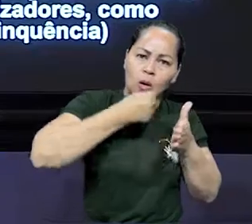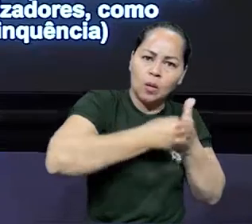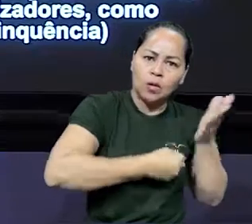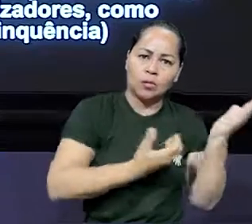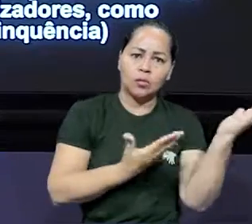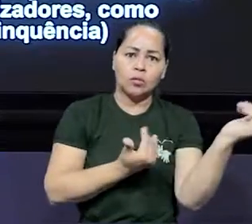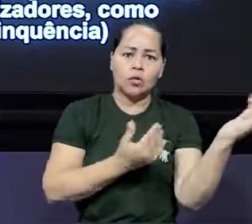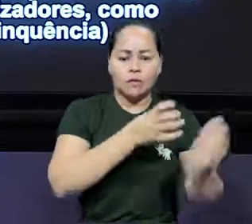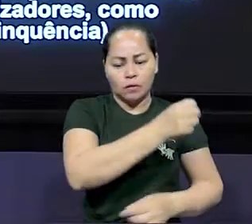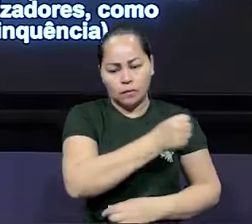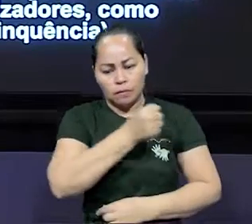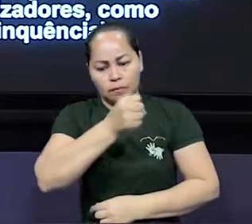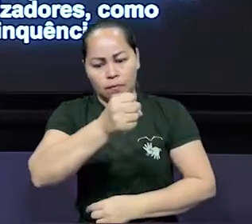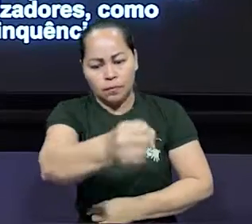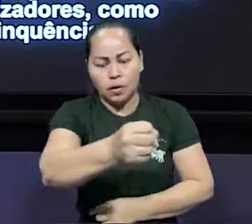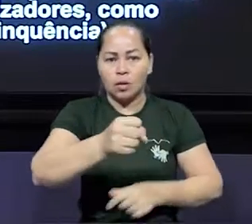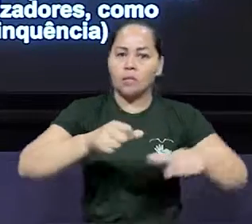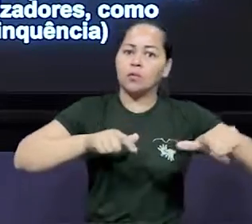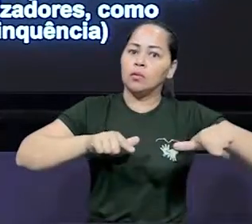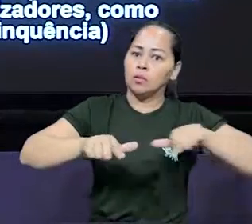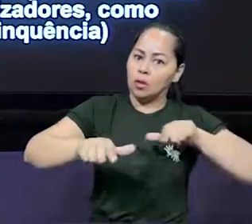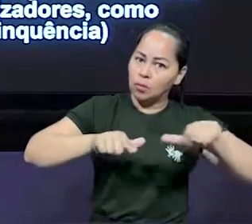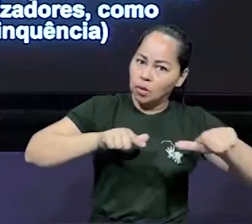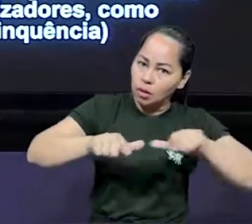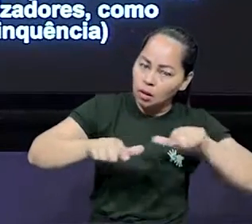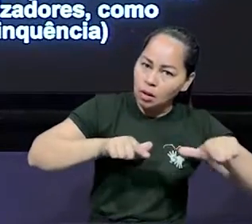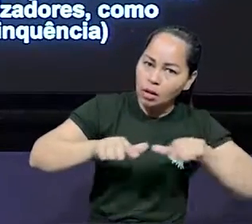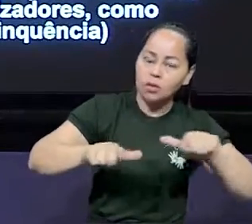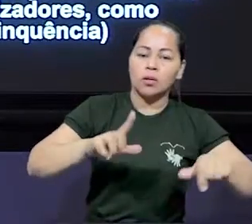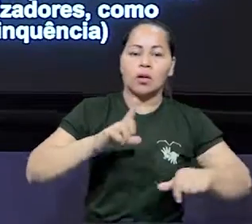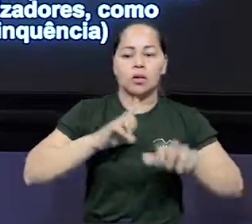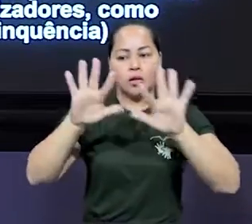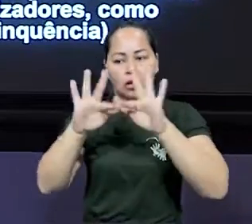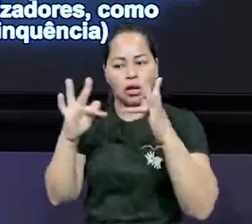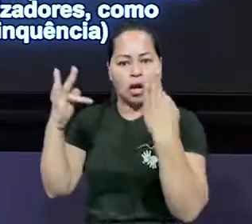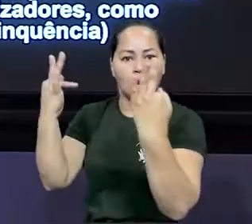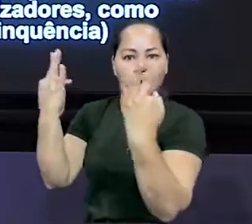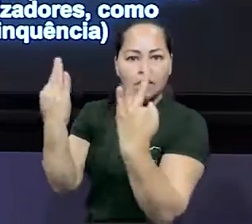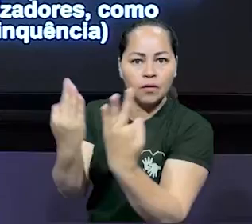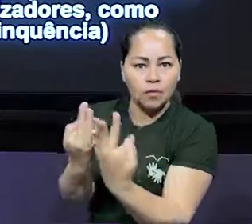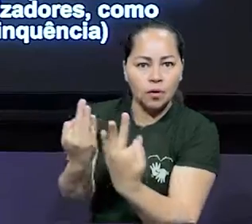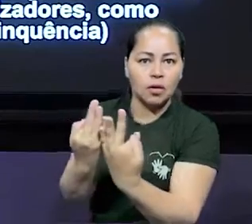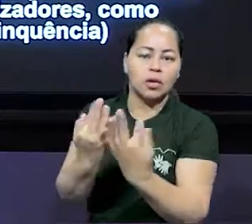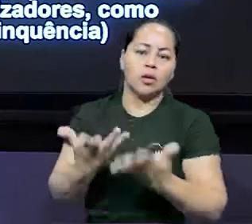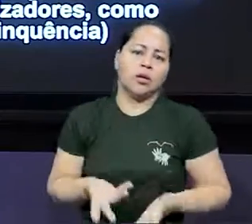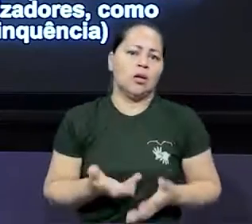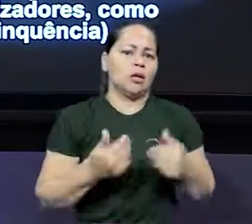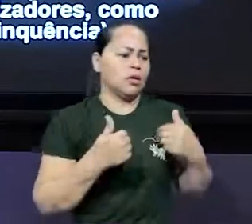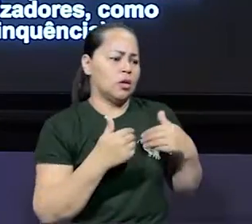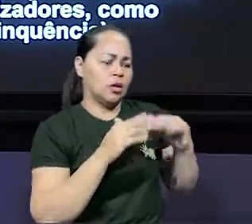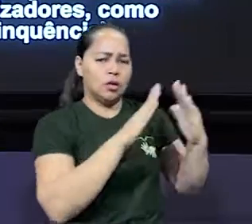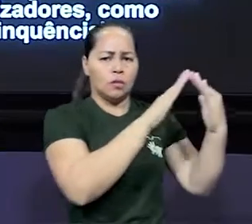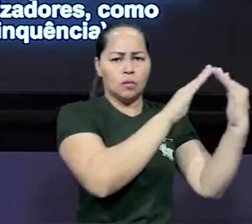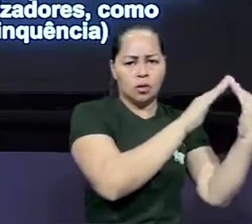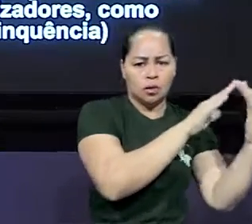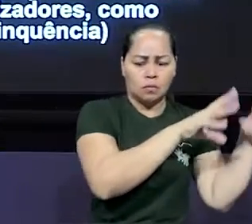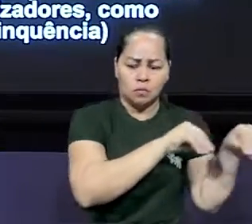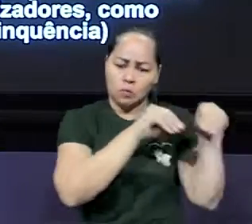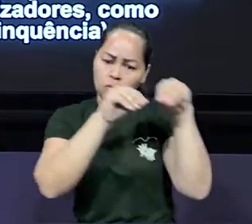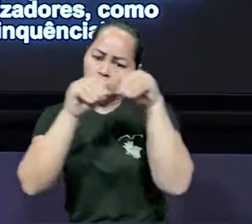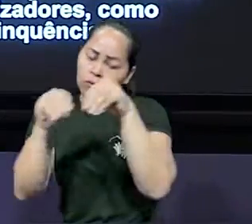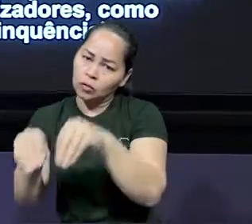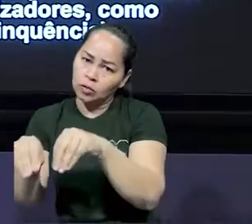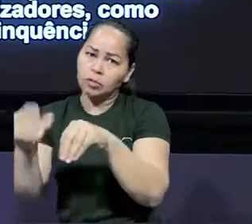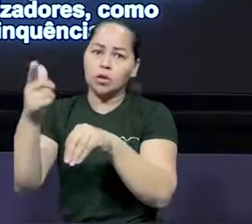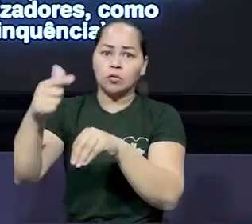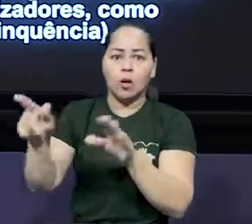ele ingresse no mercado de trabalho, que ele forme sua própria família, que saia da casa dos pais, que ganhe